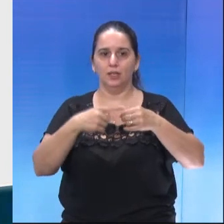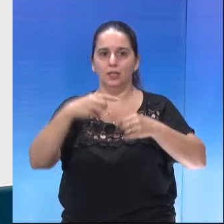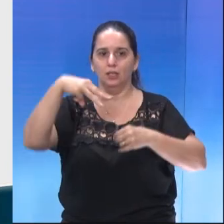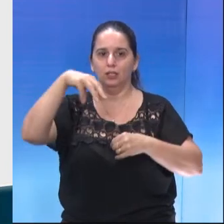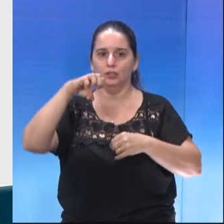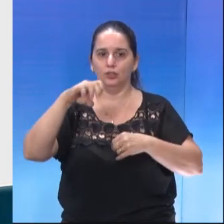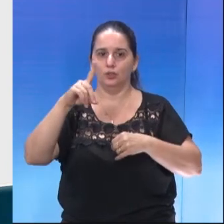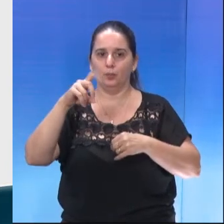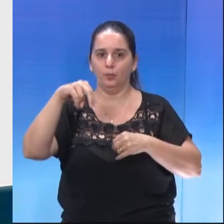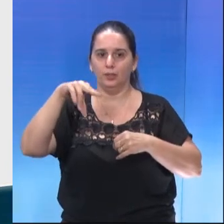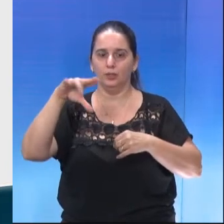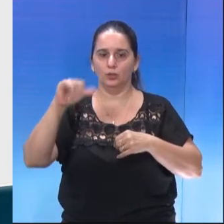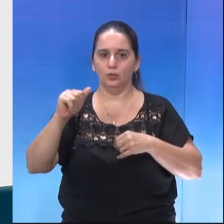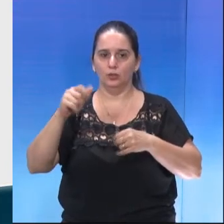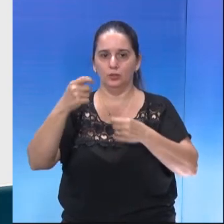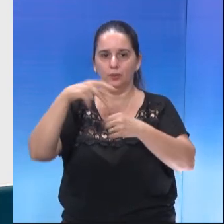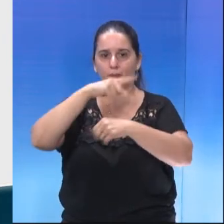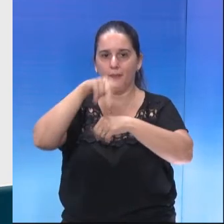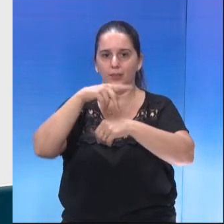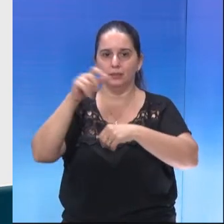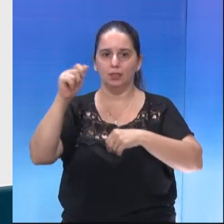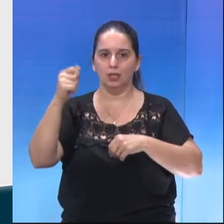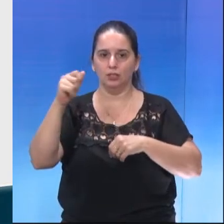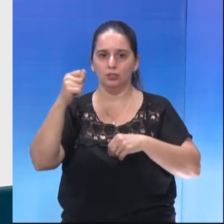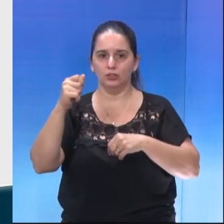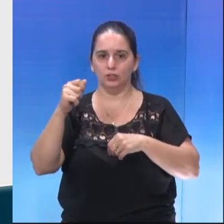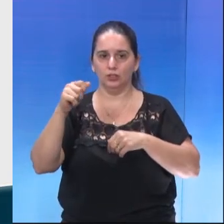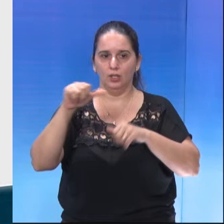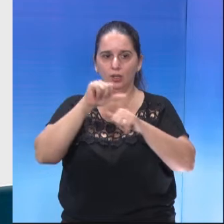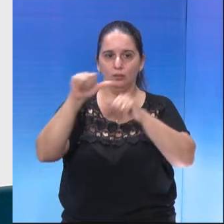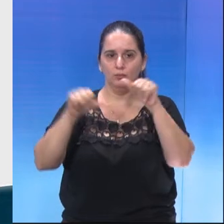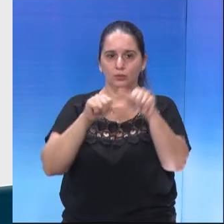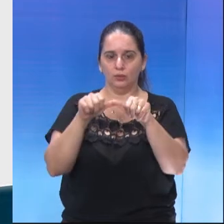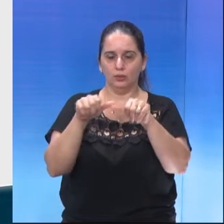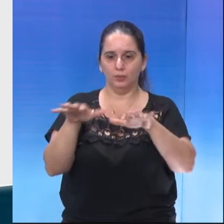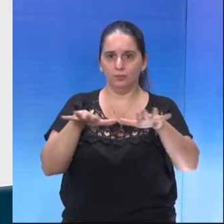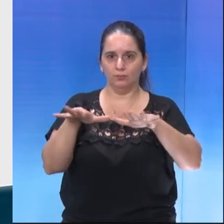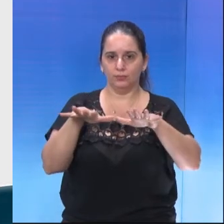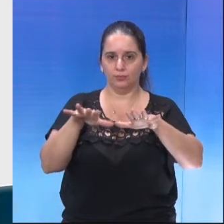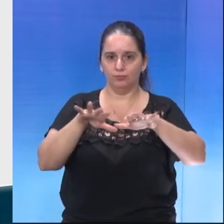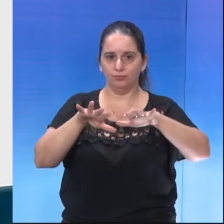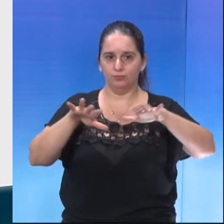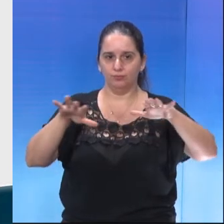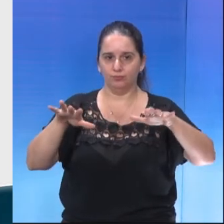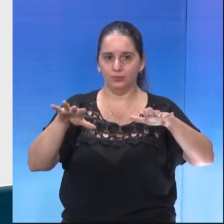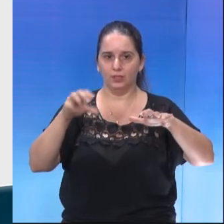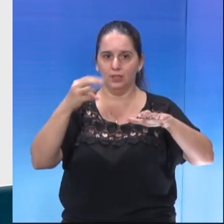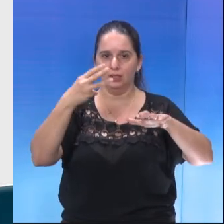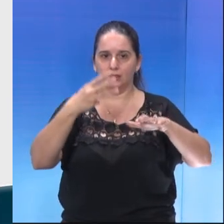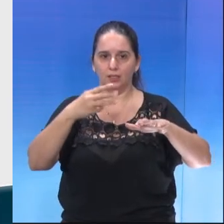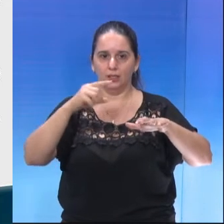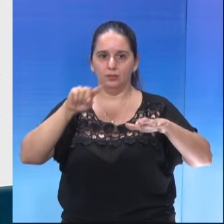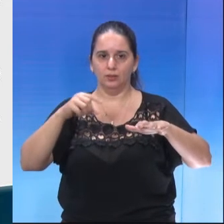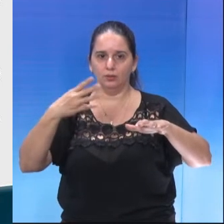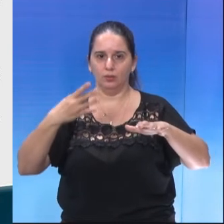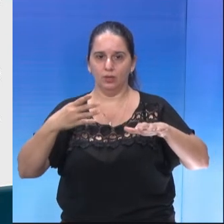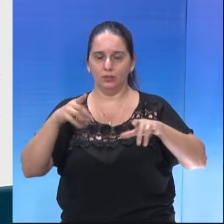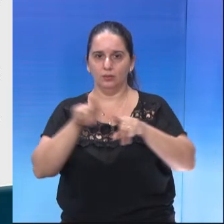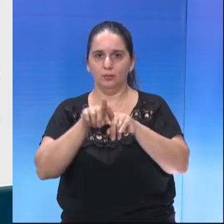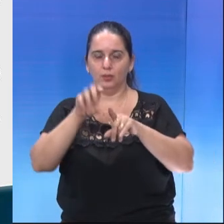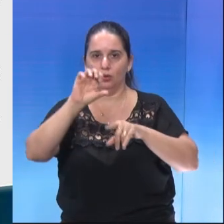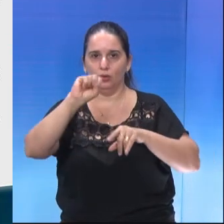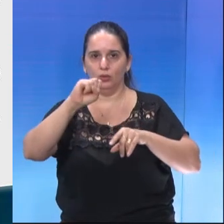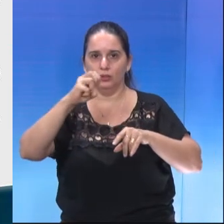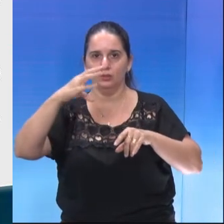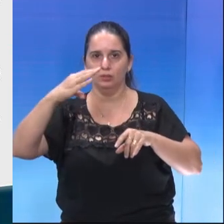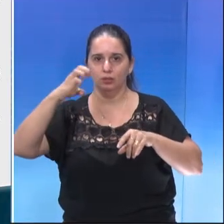alteradas significativamente, 13,4 centímetros e 8,8 centímetros, respectivamente.